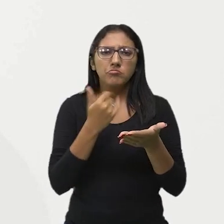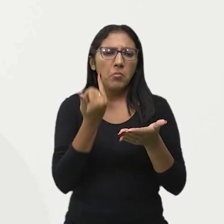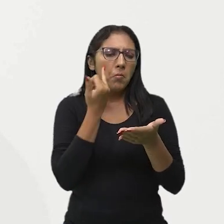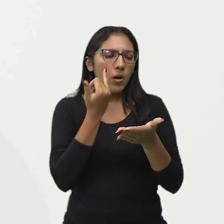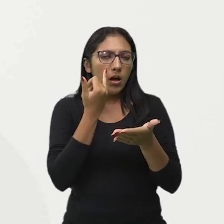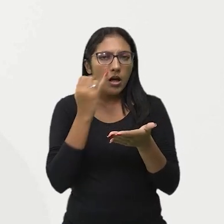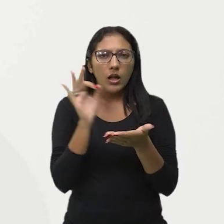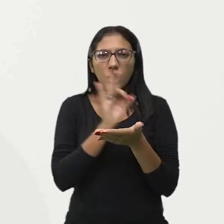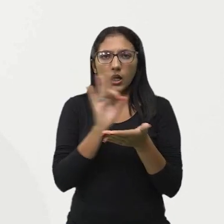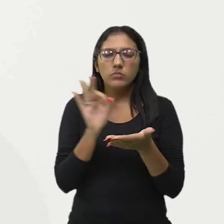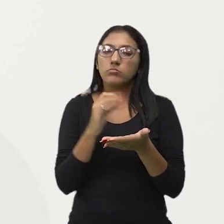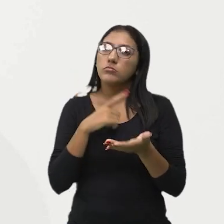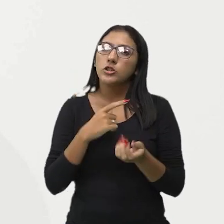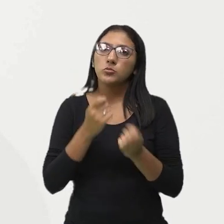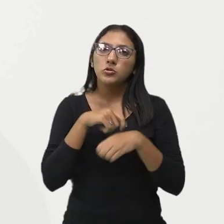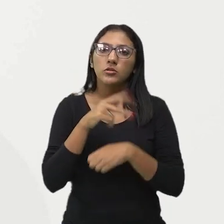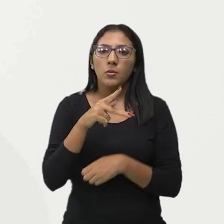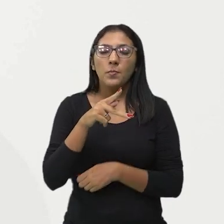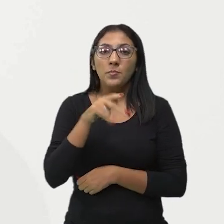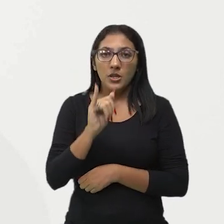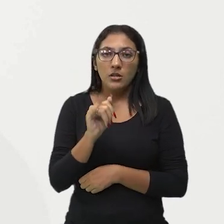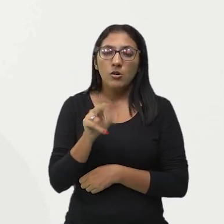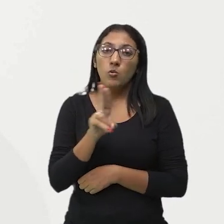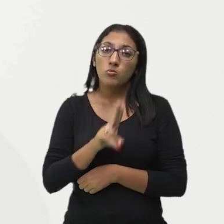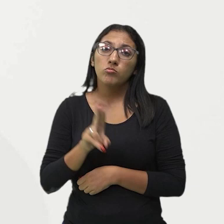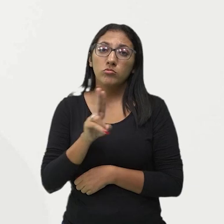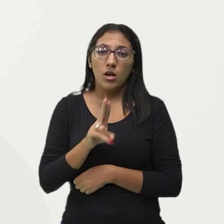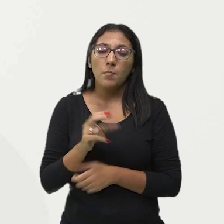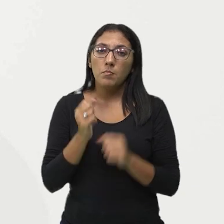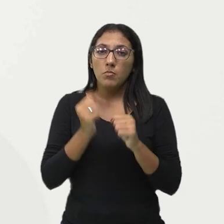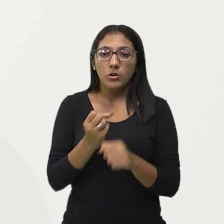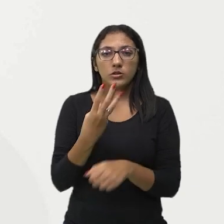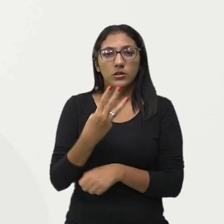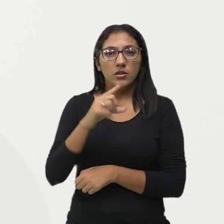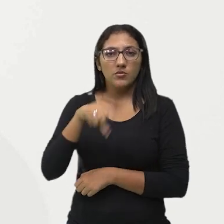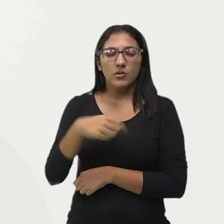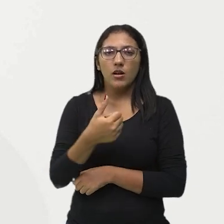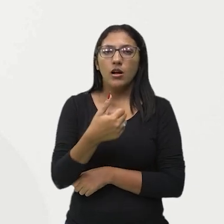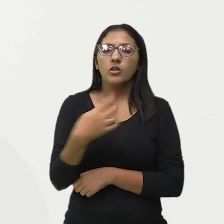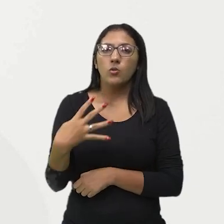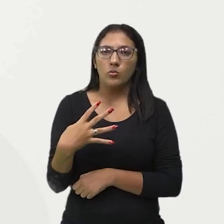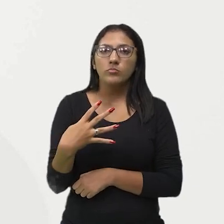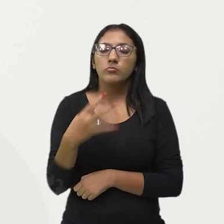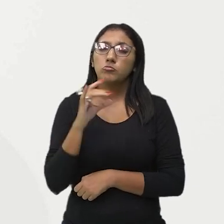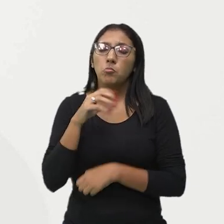3,14, tá legal? É essa que é a dica. Bom, continuando então, vamos calcular o comprimento?